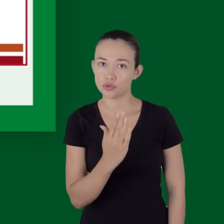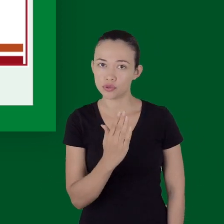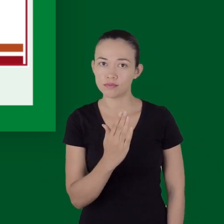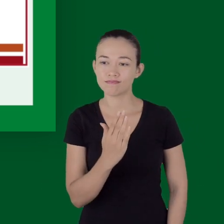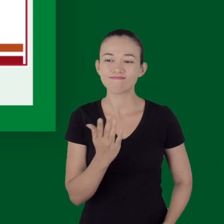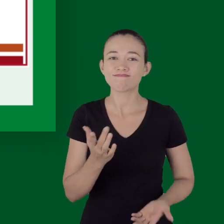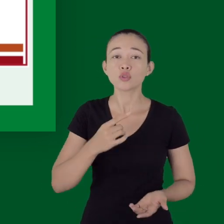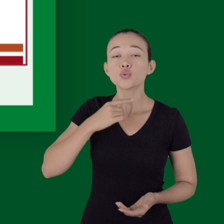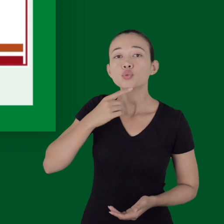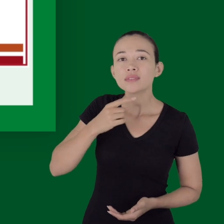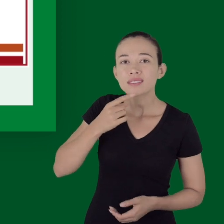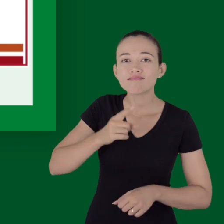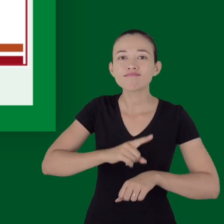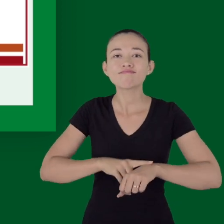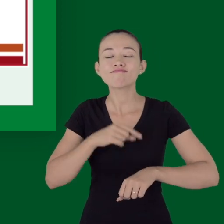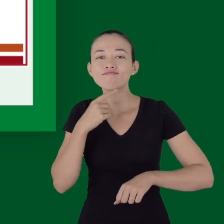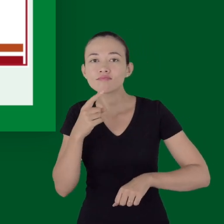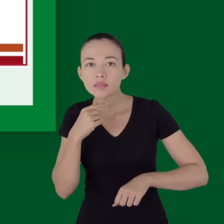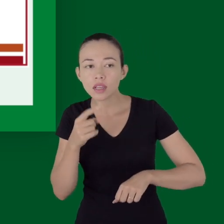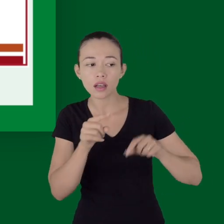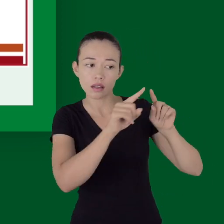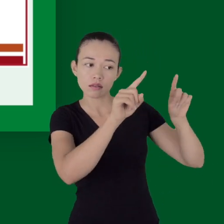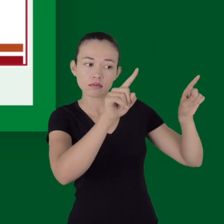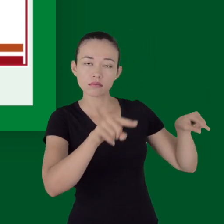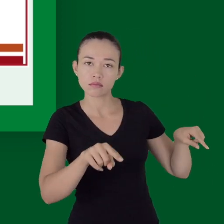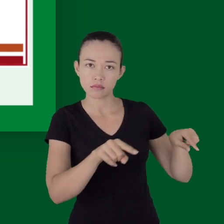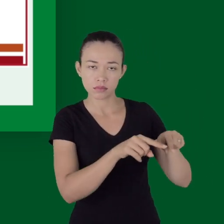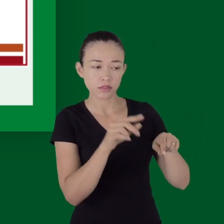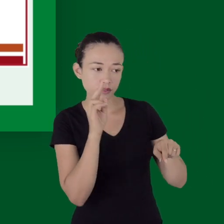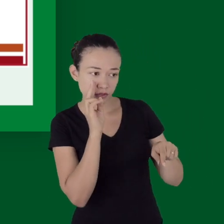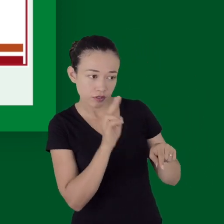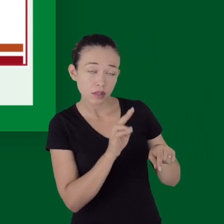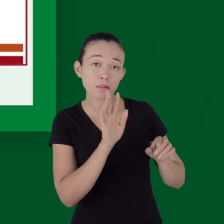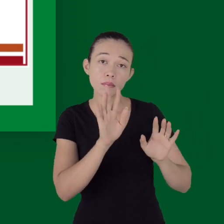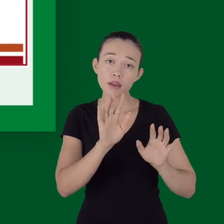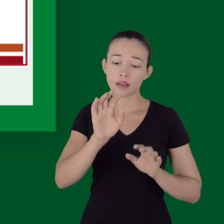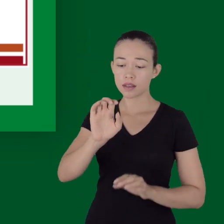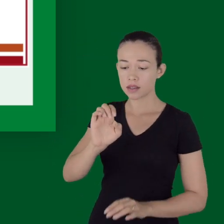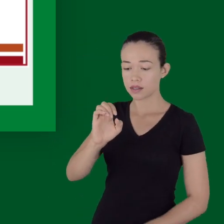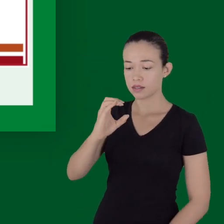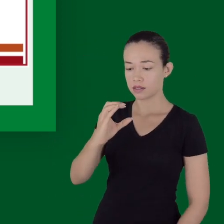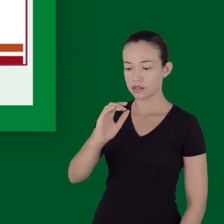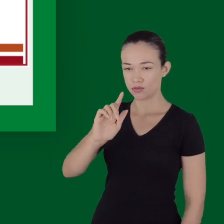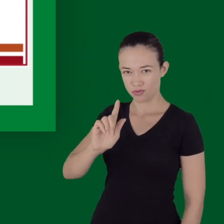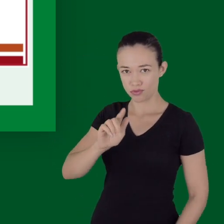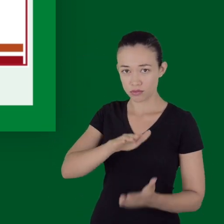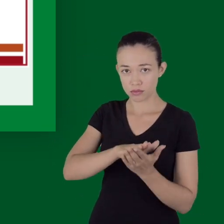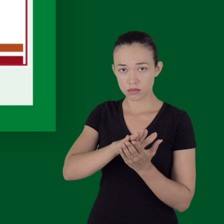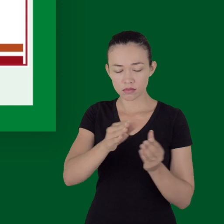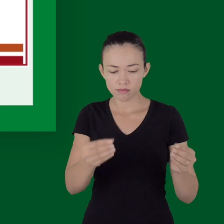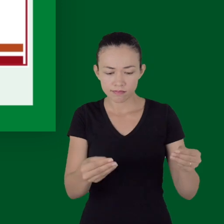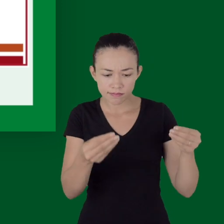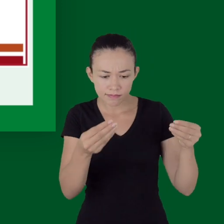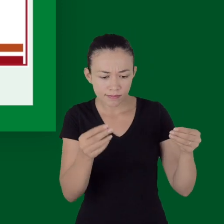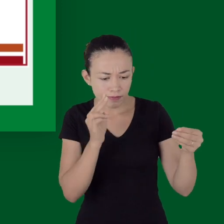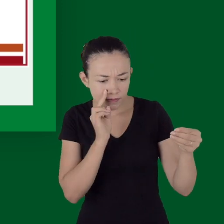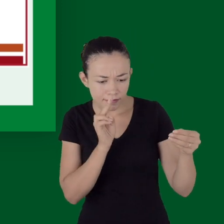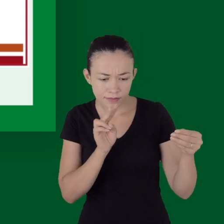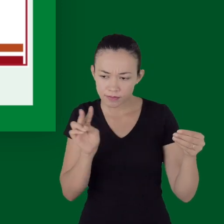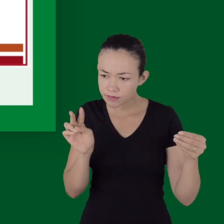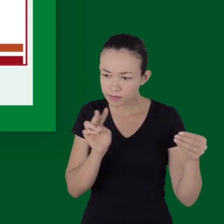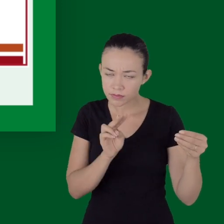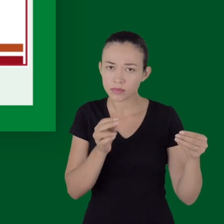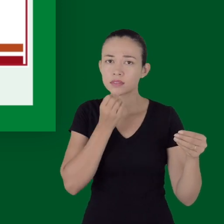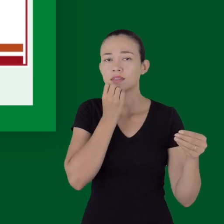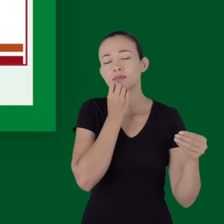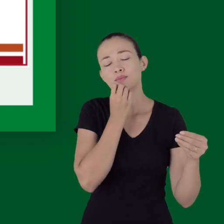der tempo. Às vezes o paciente está instável, não dá tempo, a gente consegue ver pelo monitor, mas sempre o eletrocardiograma é importante para a gente